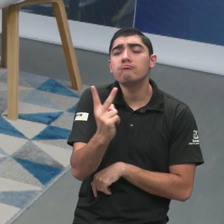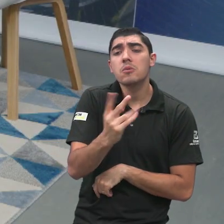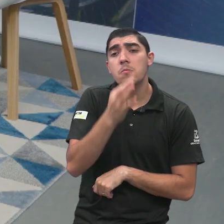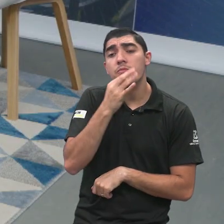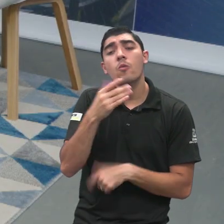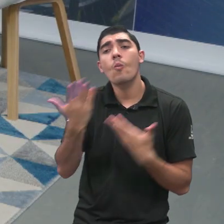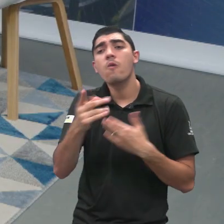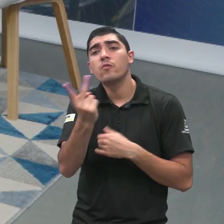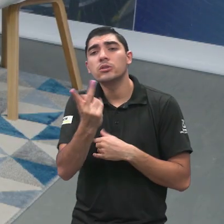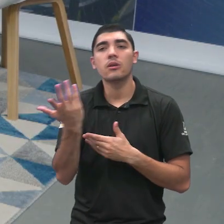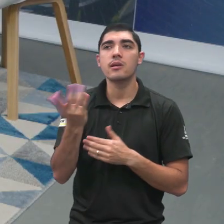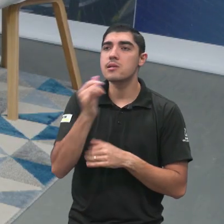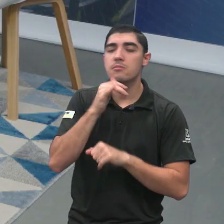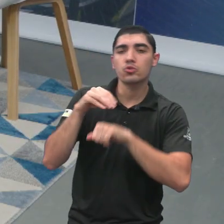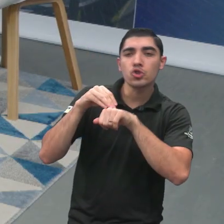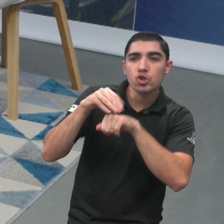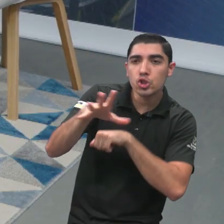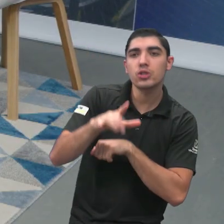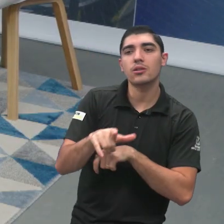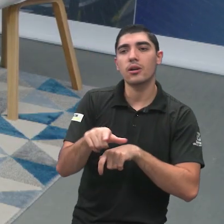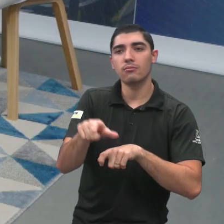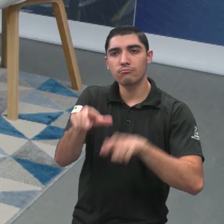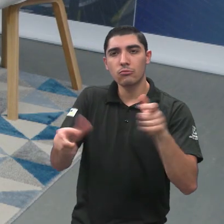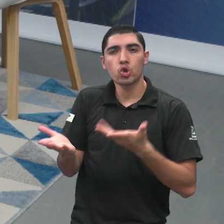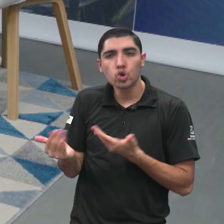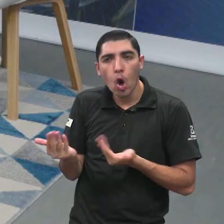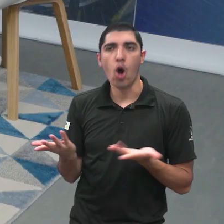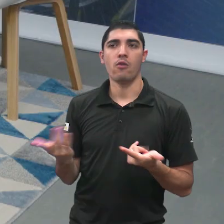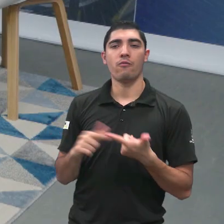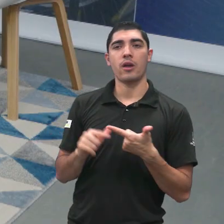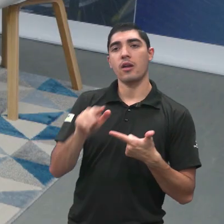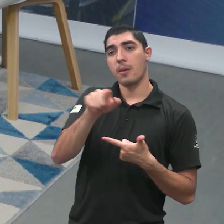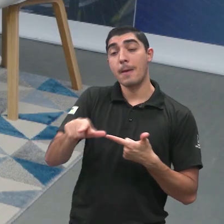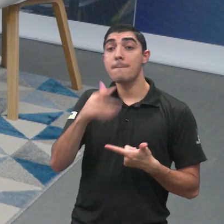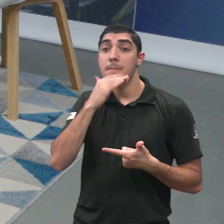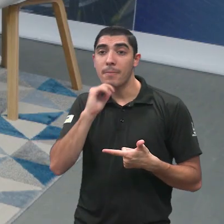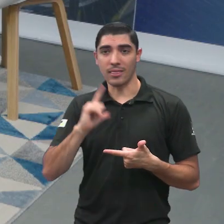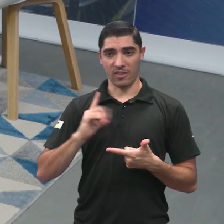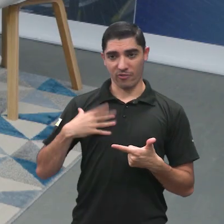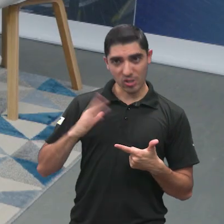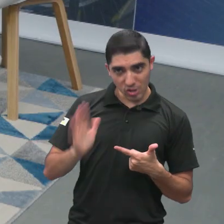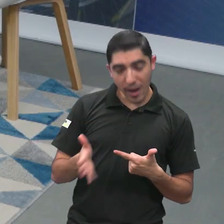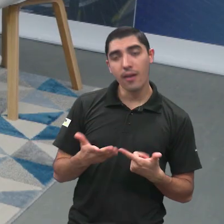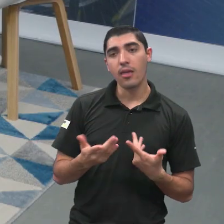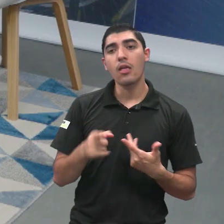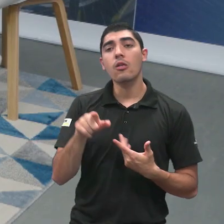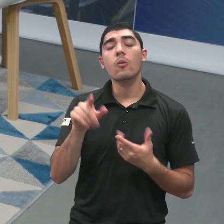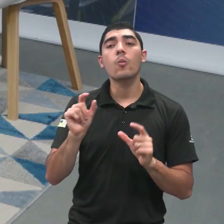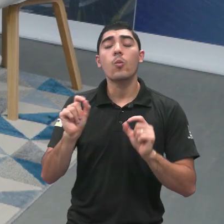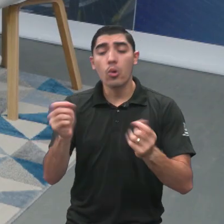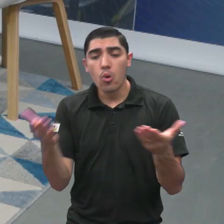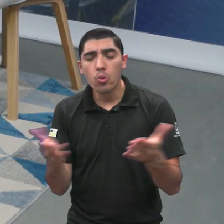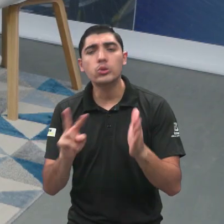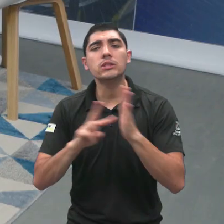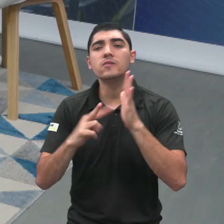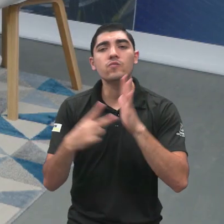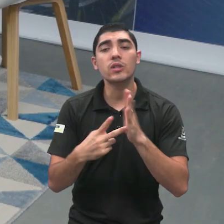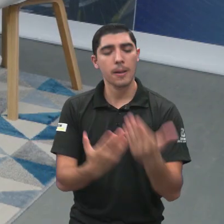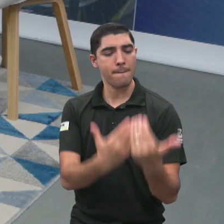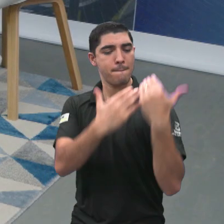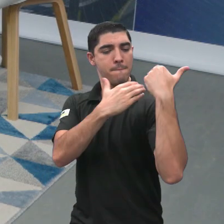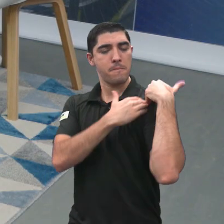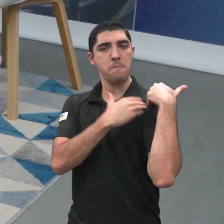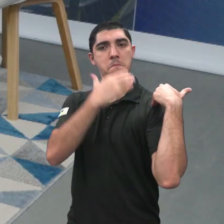assistindo a gente, os jovens também, que vão ser pais no futuro, como lidar com essa situação, ser pai